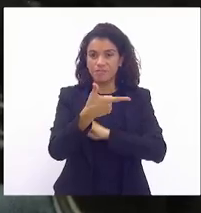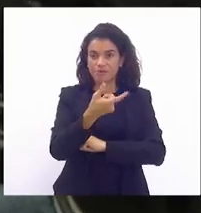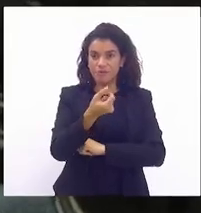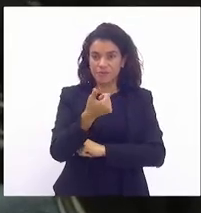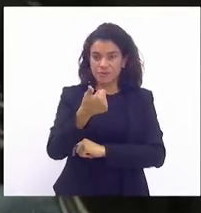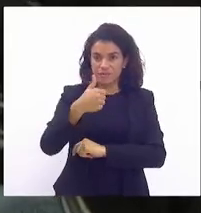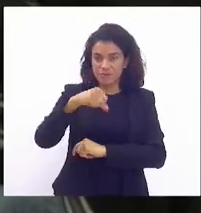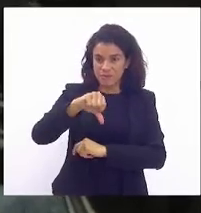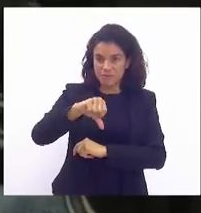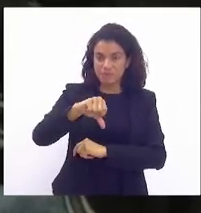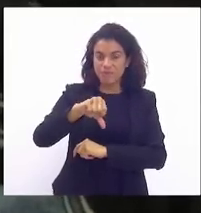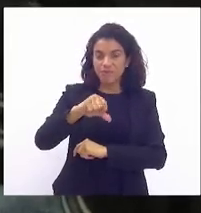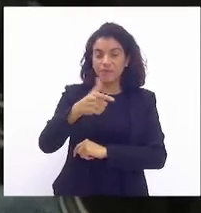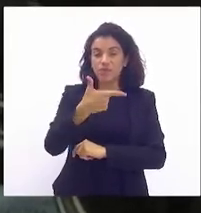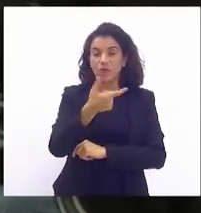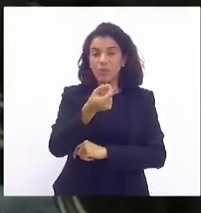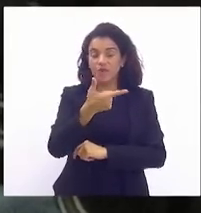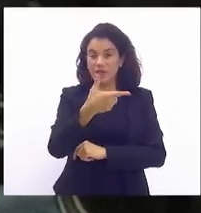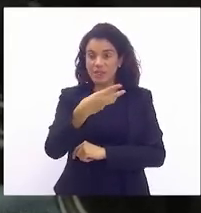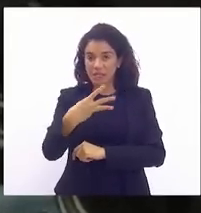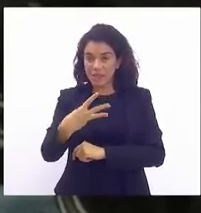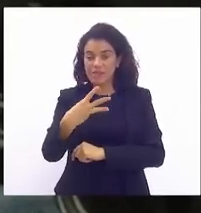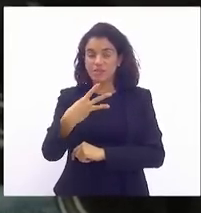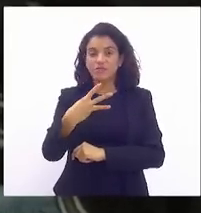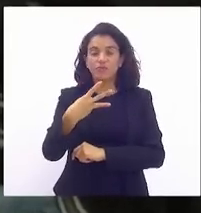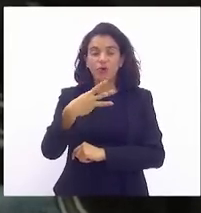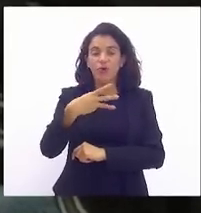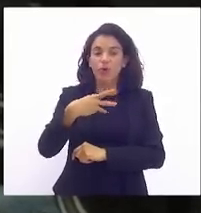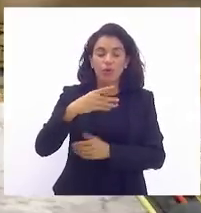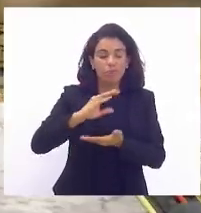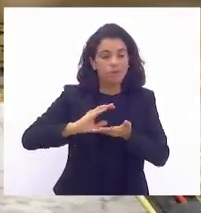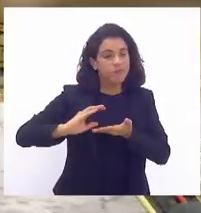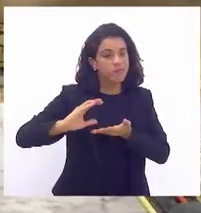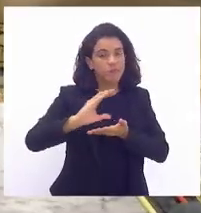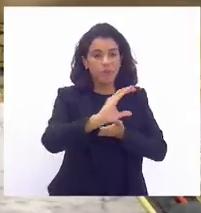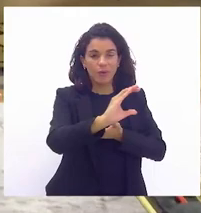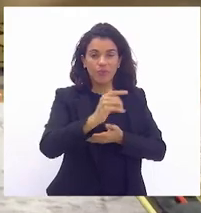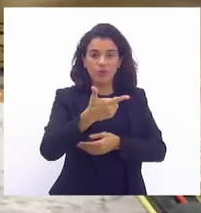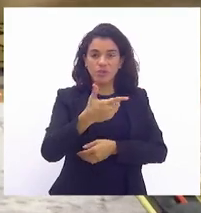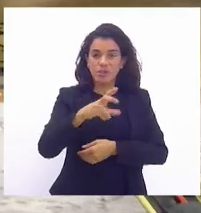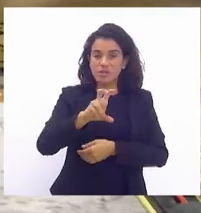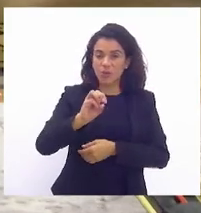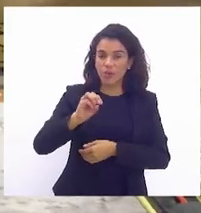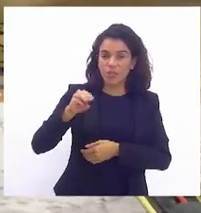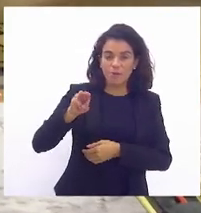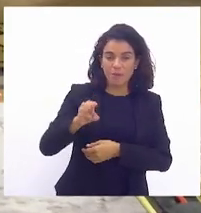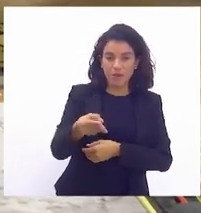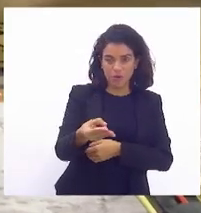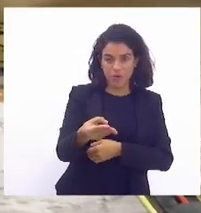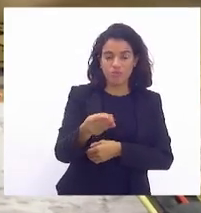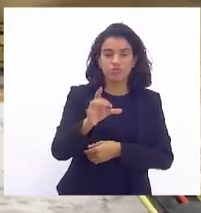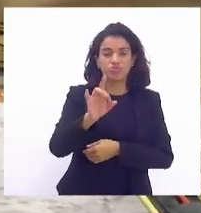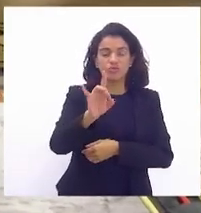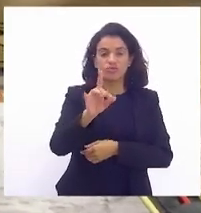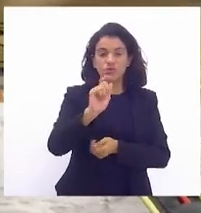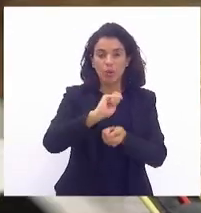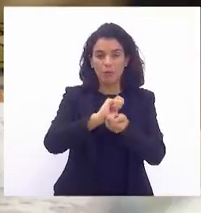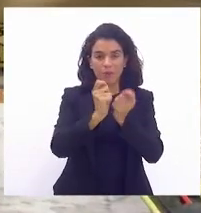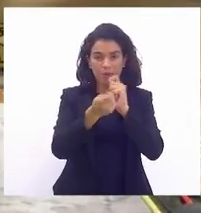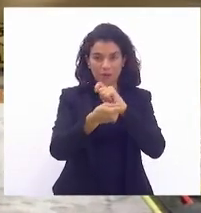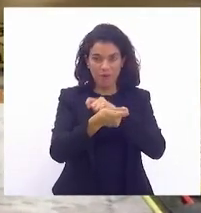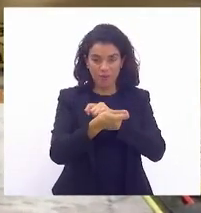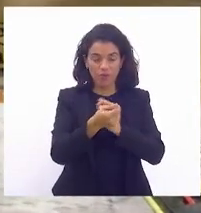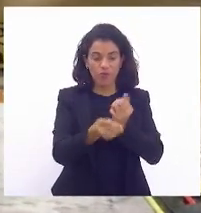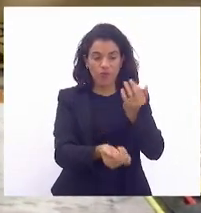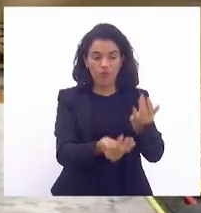2019, e em 2023 foram destinados 250 milhões só para a reforma do Alto